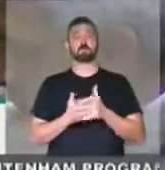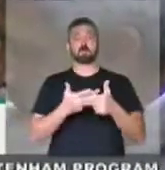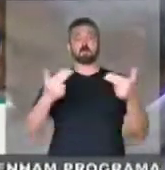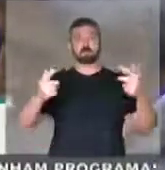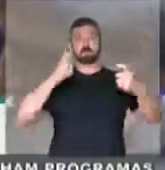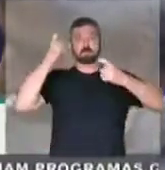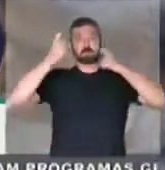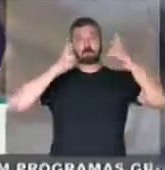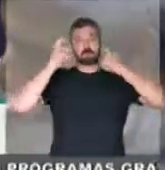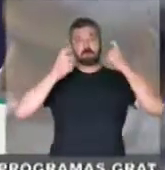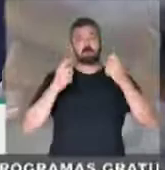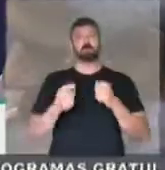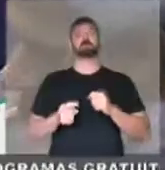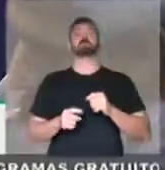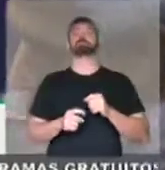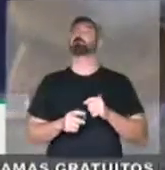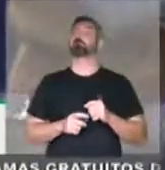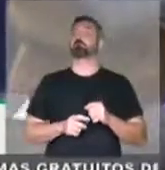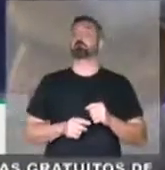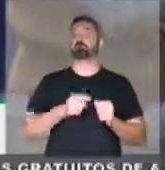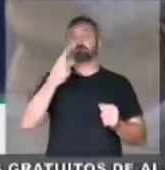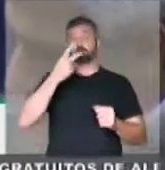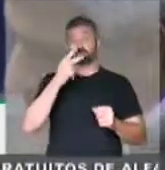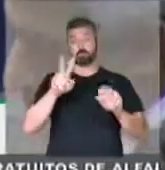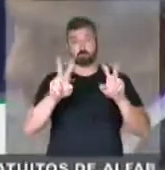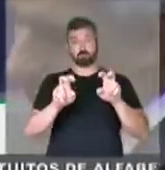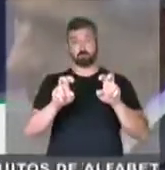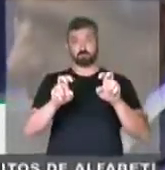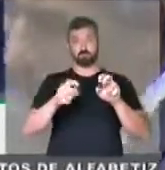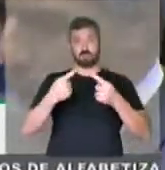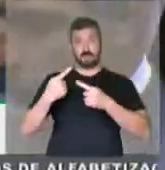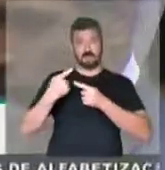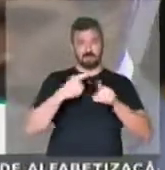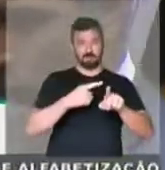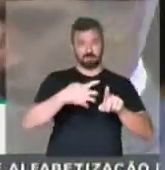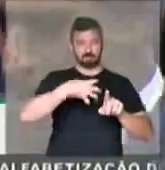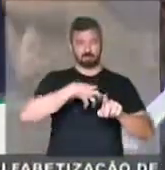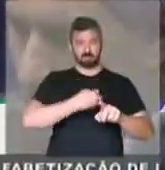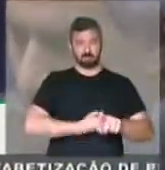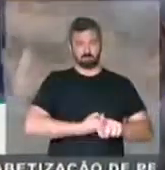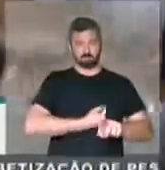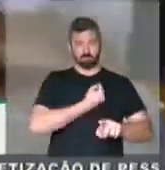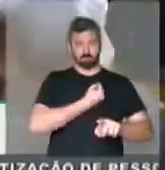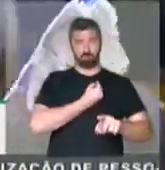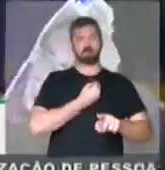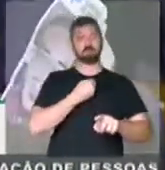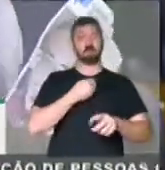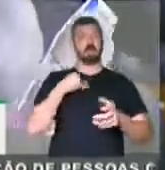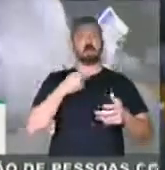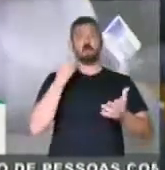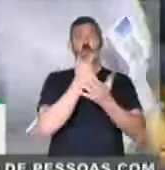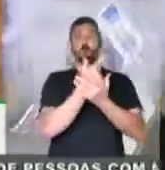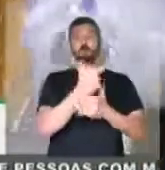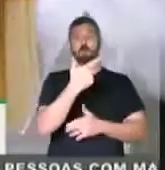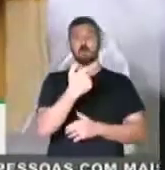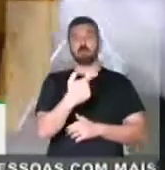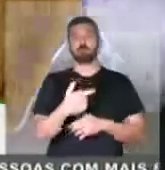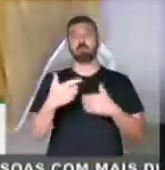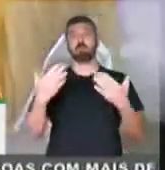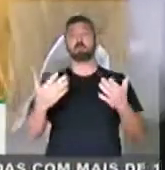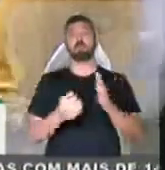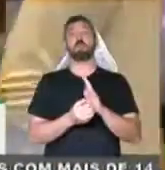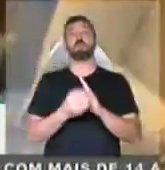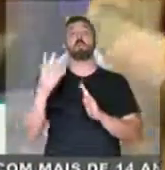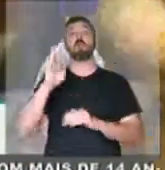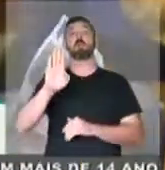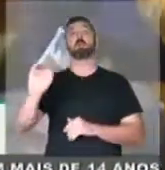questão preocupante é, alegando-se ameaça à integridade, você tem acesso a armas. Então,